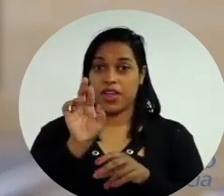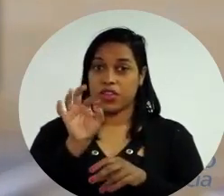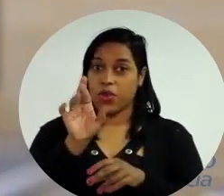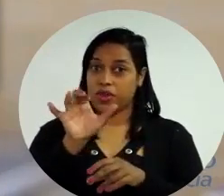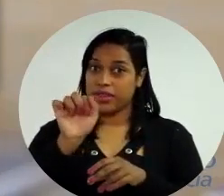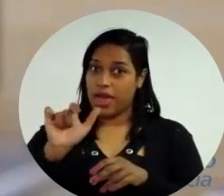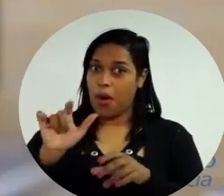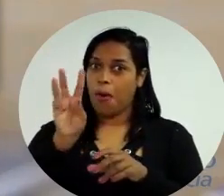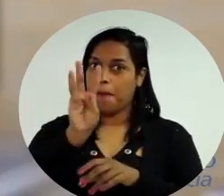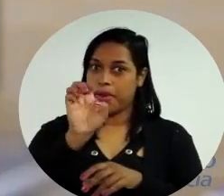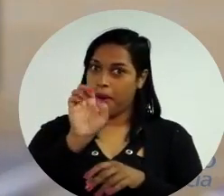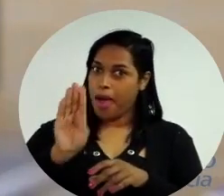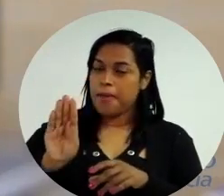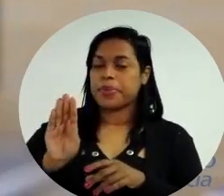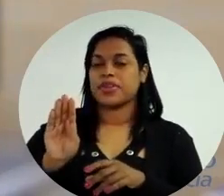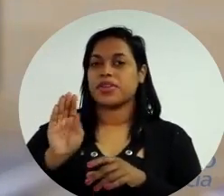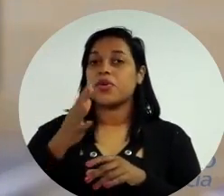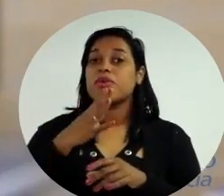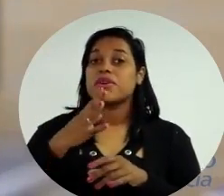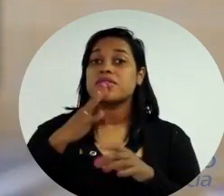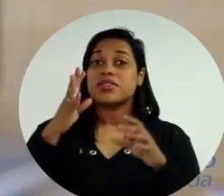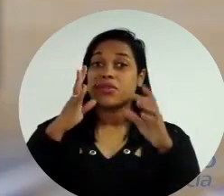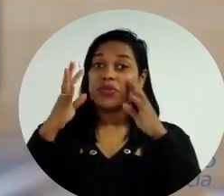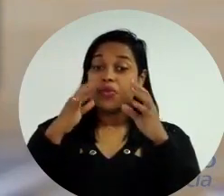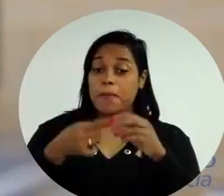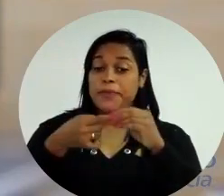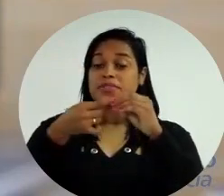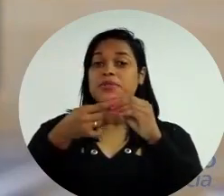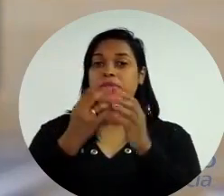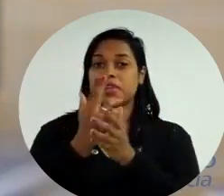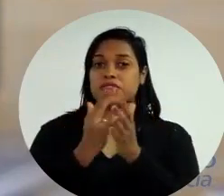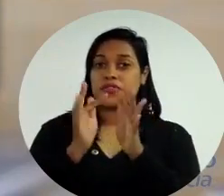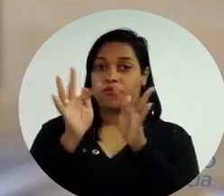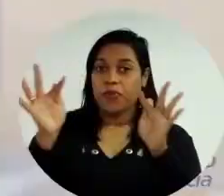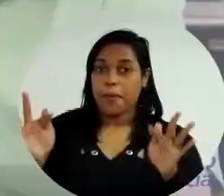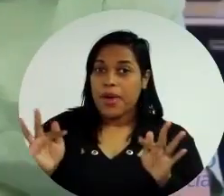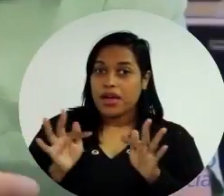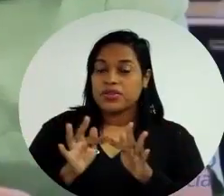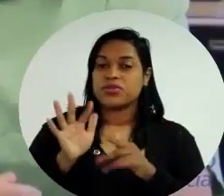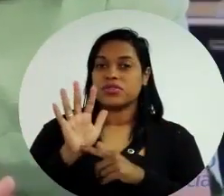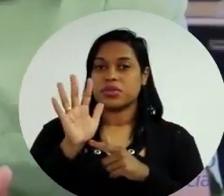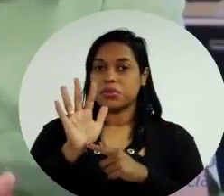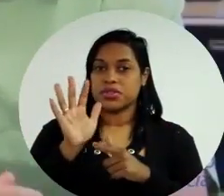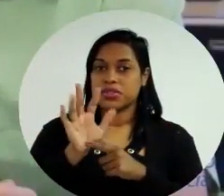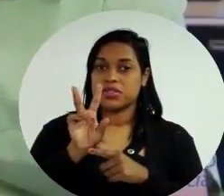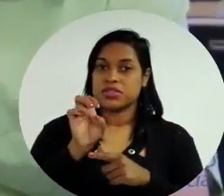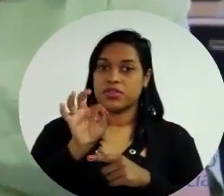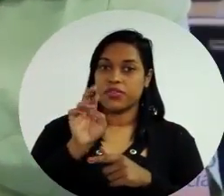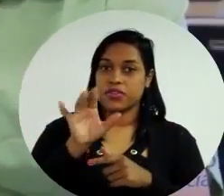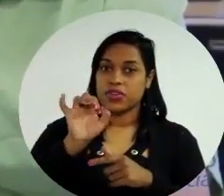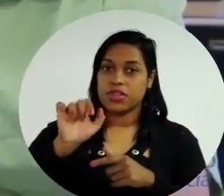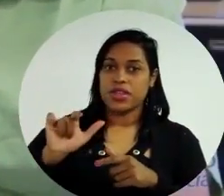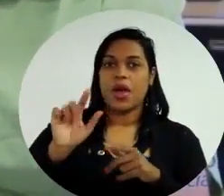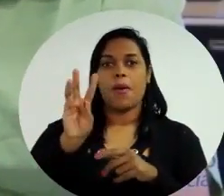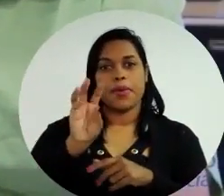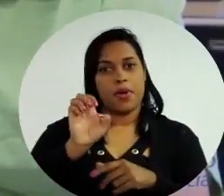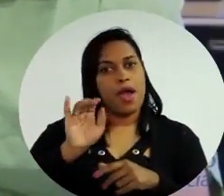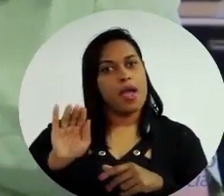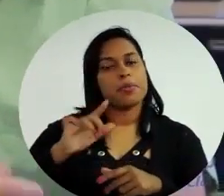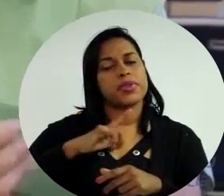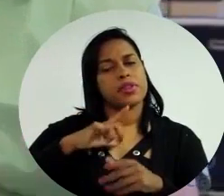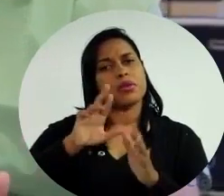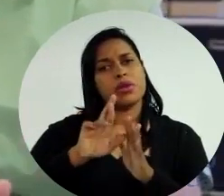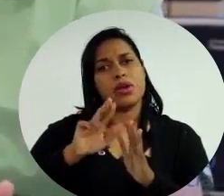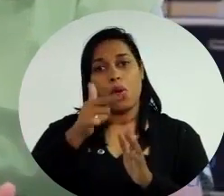a primeira, conhecendo os principais formatos de representação vetorial para a Web. Nessa competência de ilustração vetorial para a